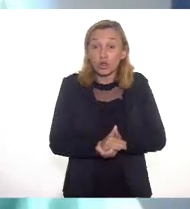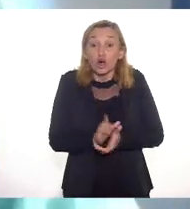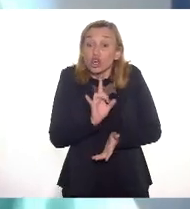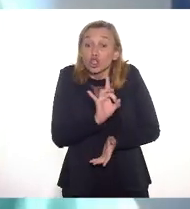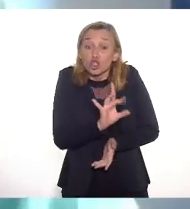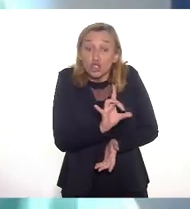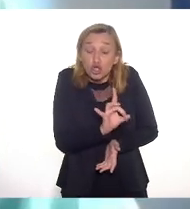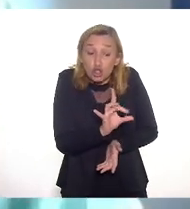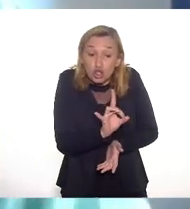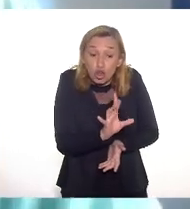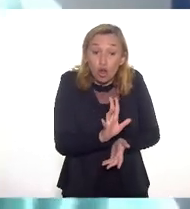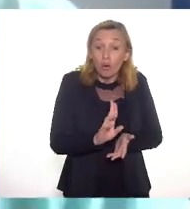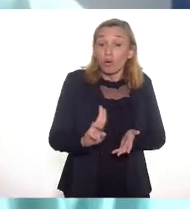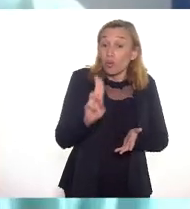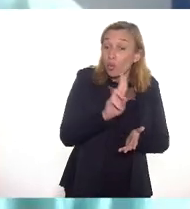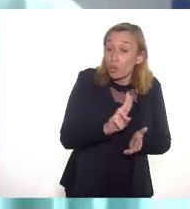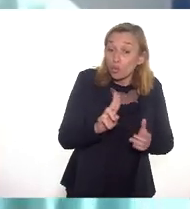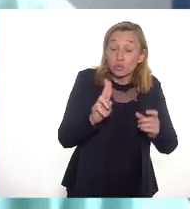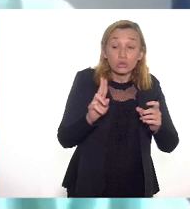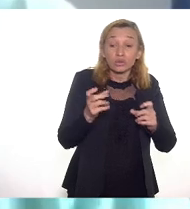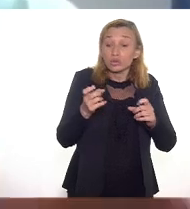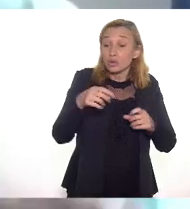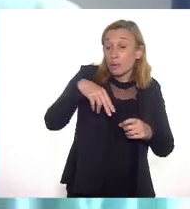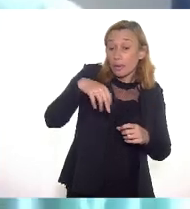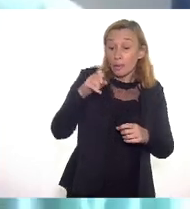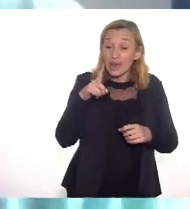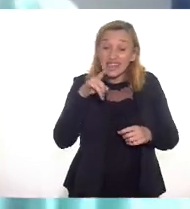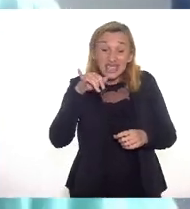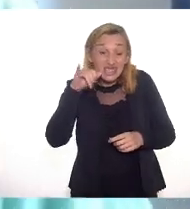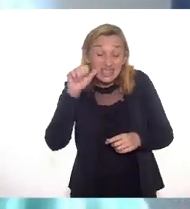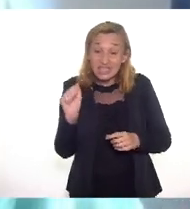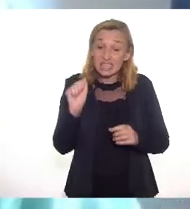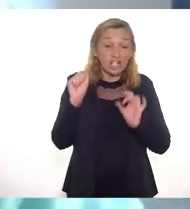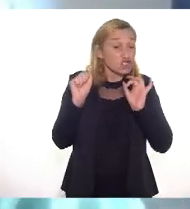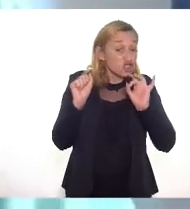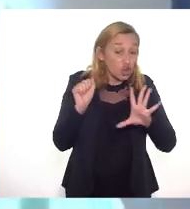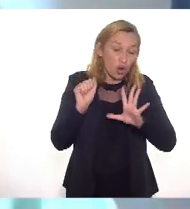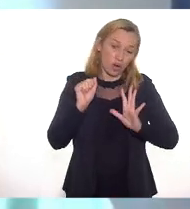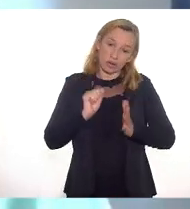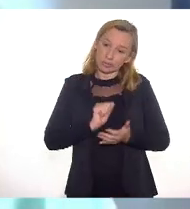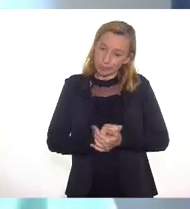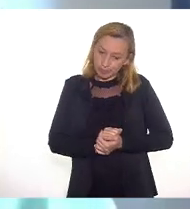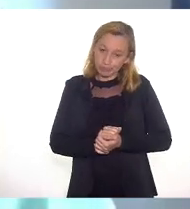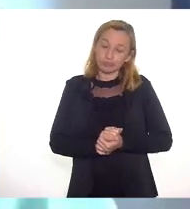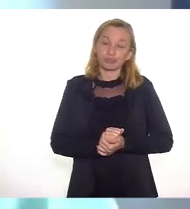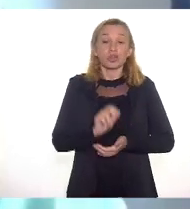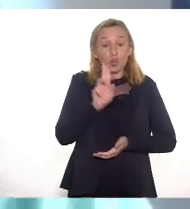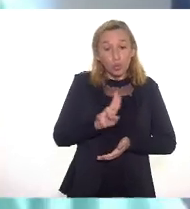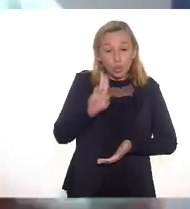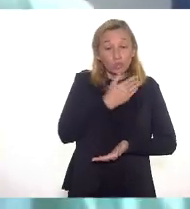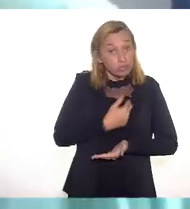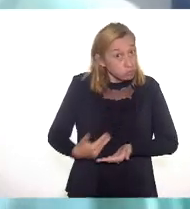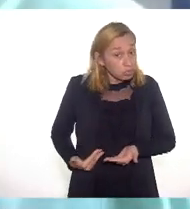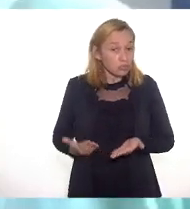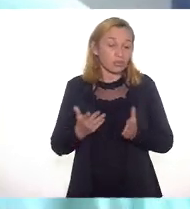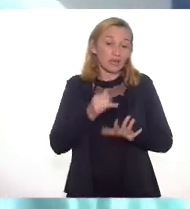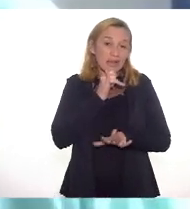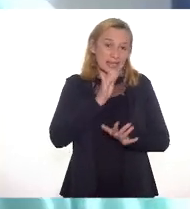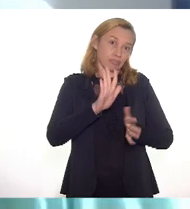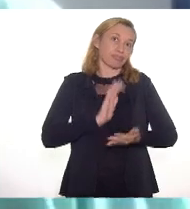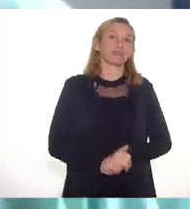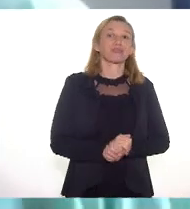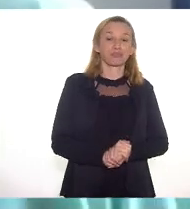uma determinada entidade cumpre os requisitos legais para ser considerada de utilidade pública. Eu vou dar um